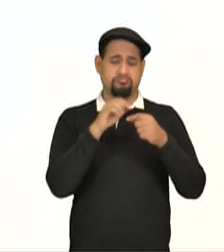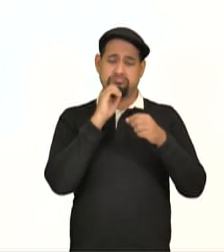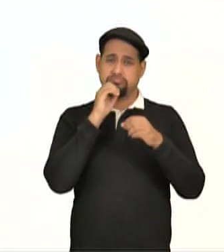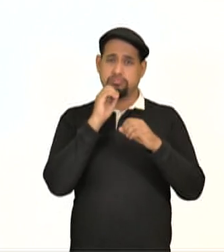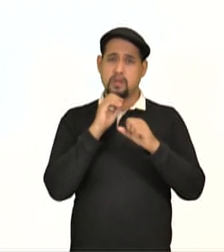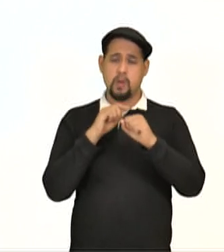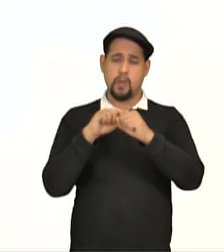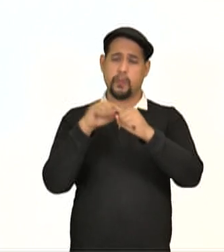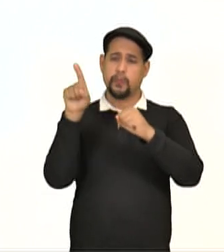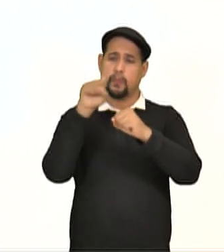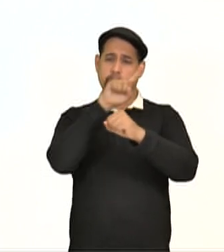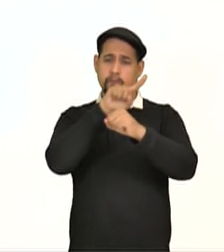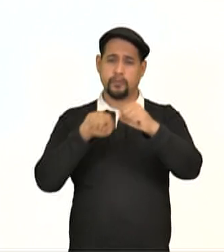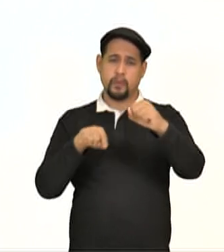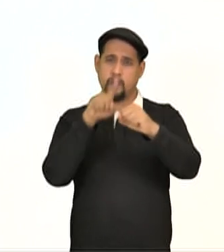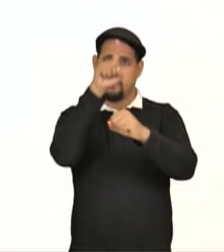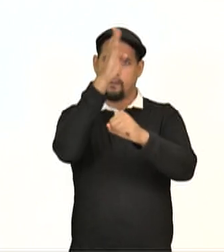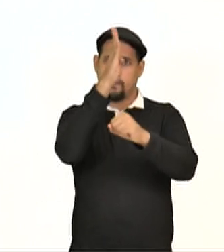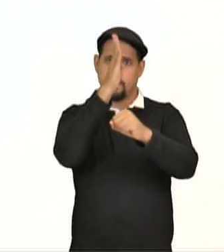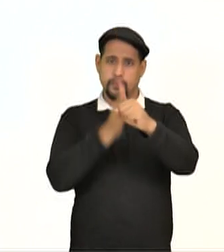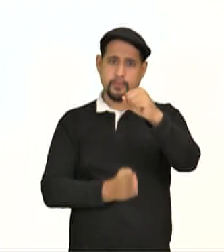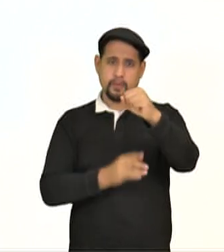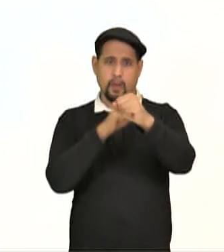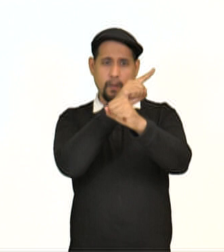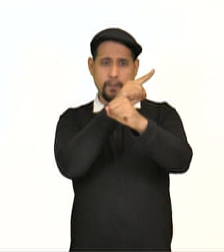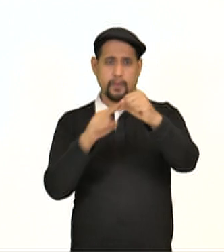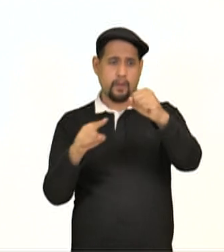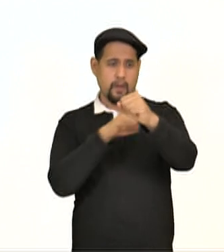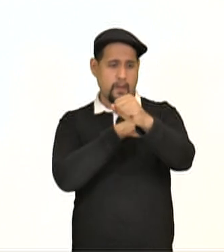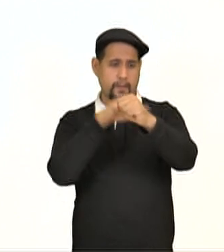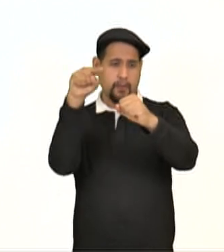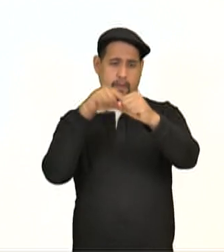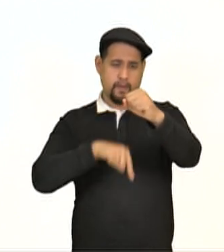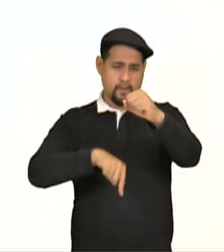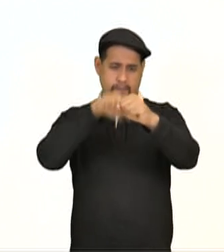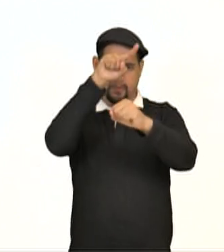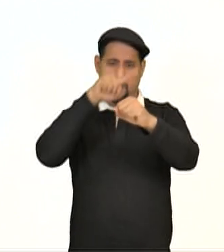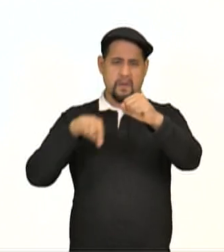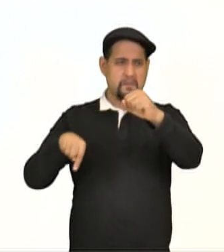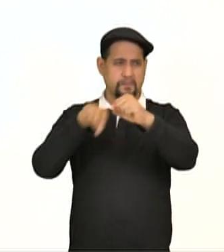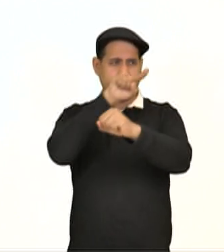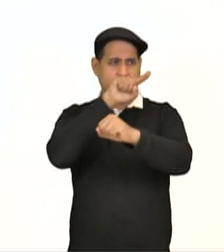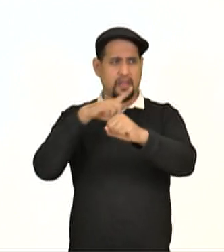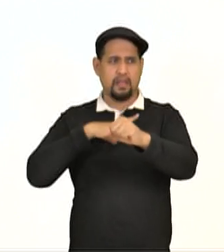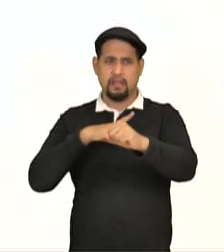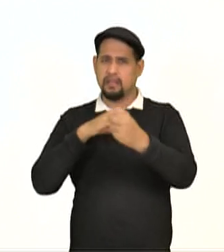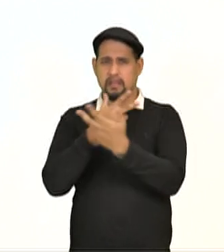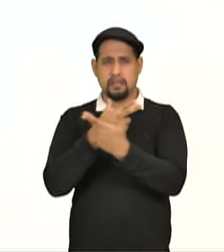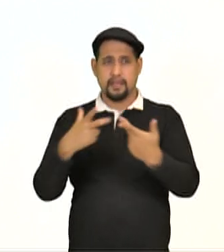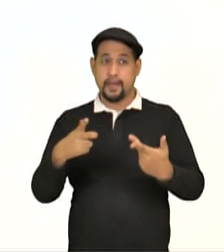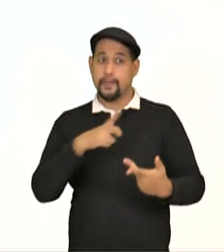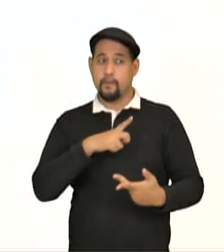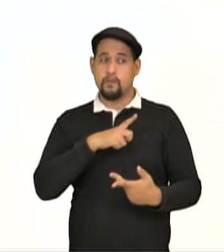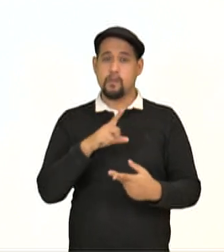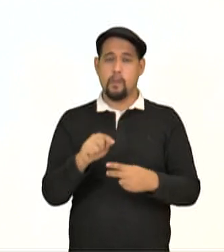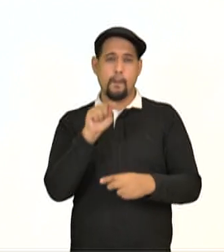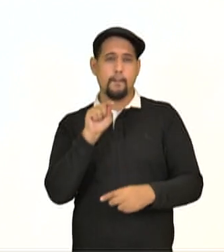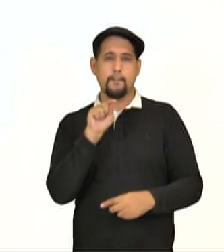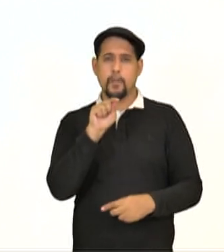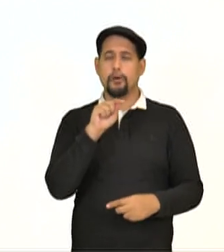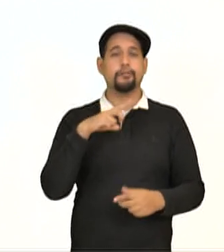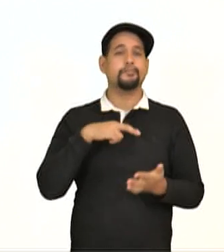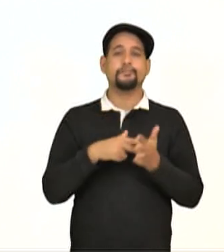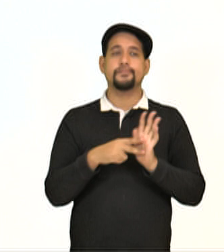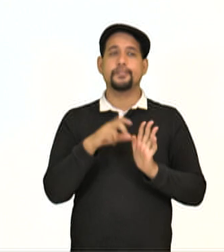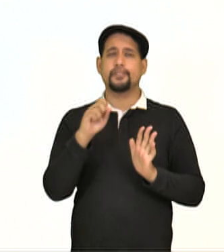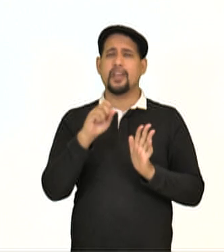poderia passar uma outra reta aqui, uma outra reta aqui, uma outra, ou seja, eu tenho, por um ponto,